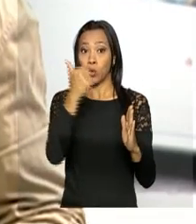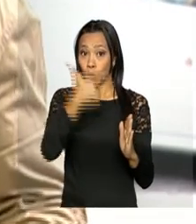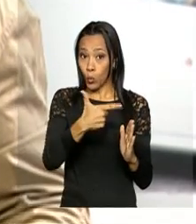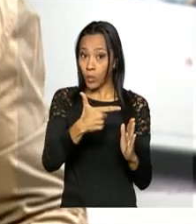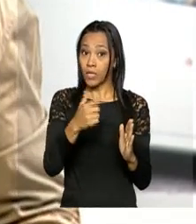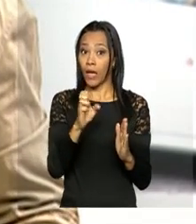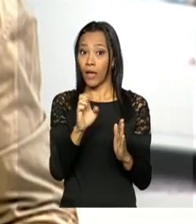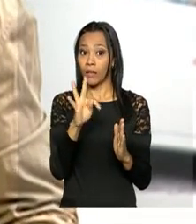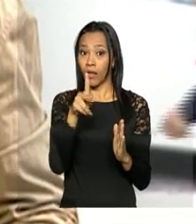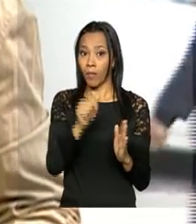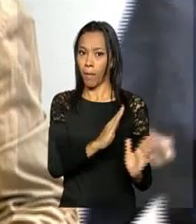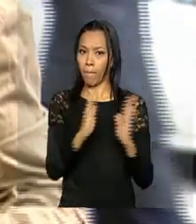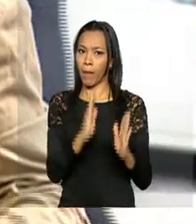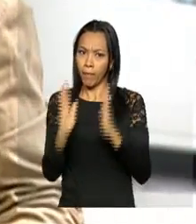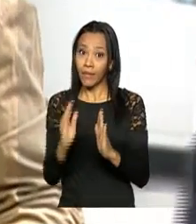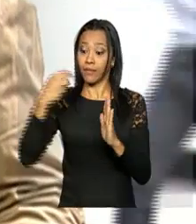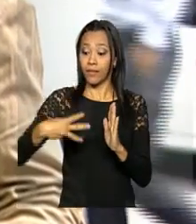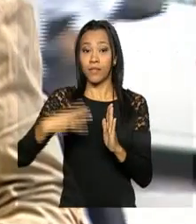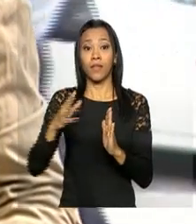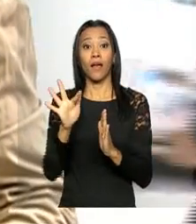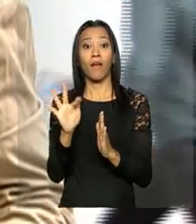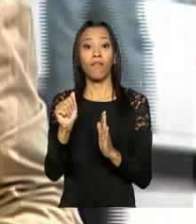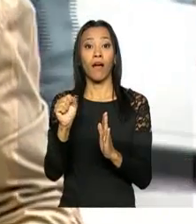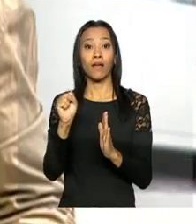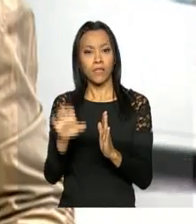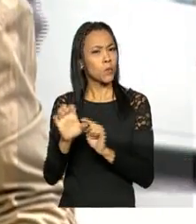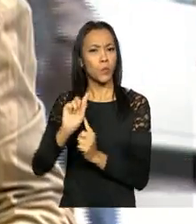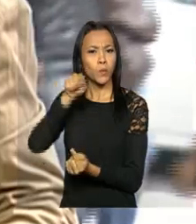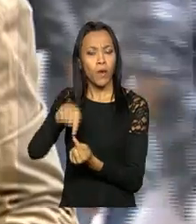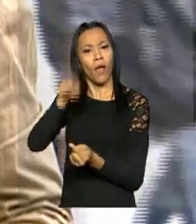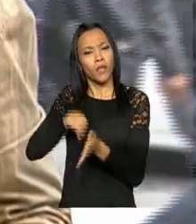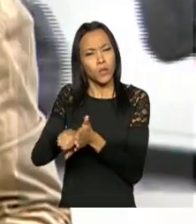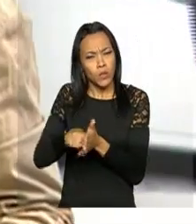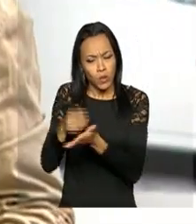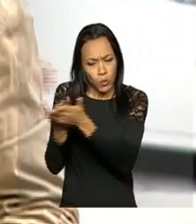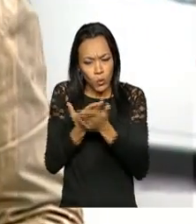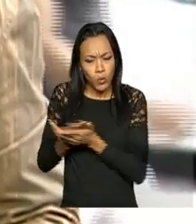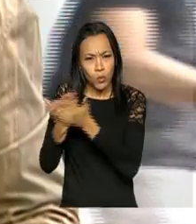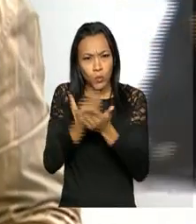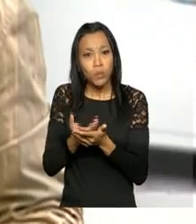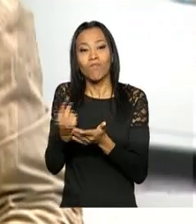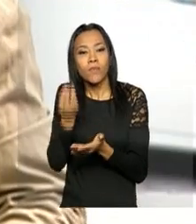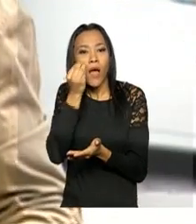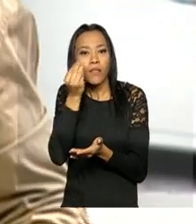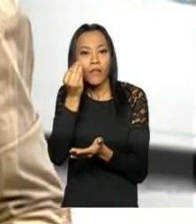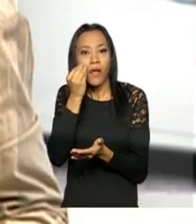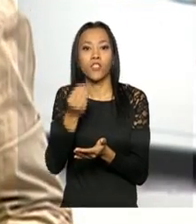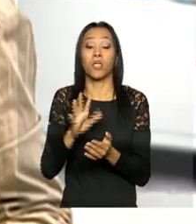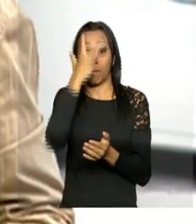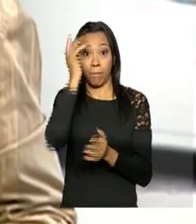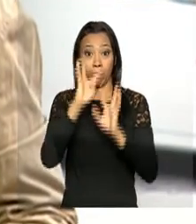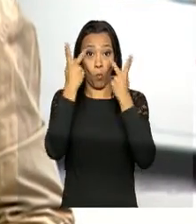agora as pesquisas da vacina estão na terceira fase, que é a de estudos clínicos, que vai envolver o teste em humanos. O recrutamento aí